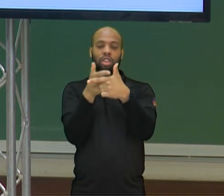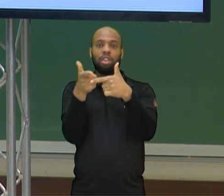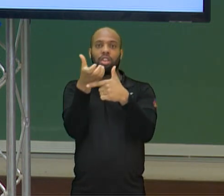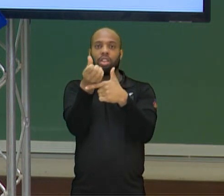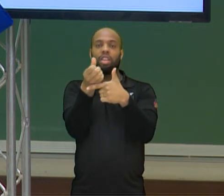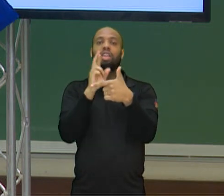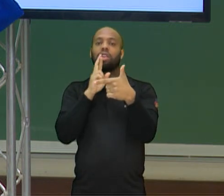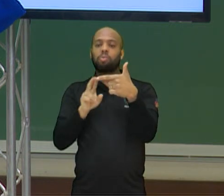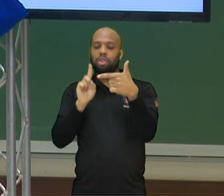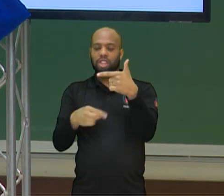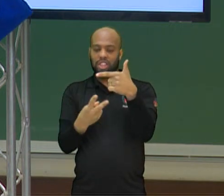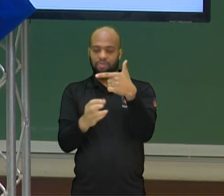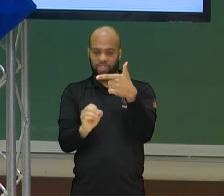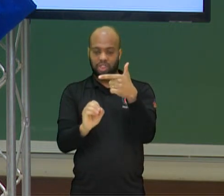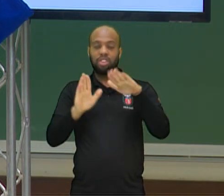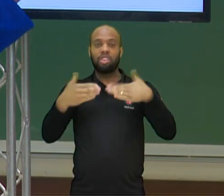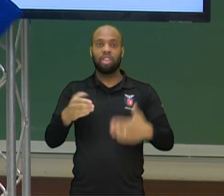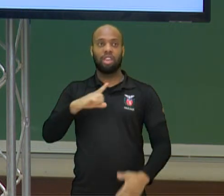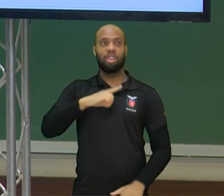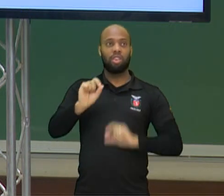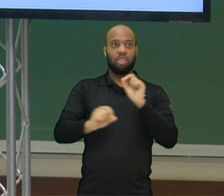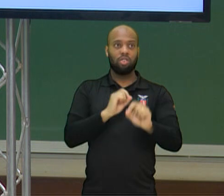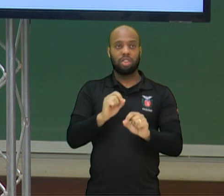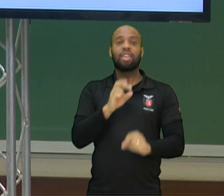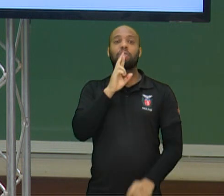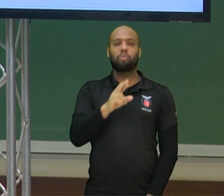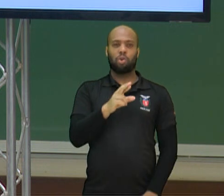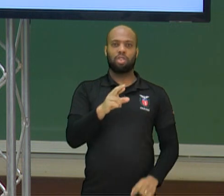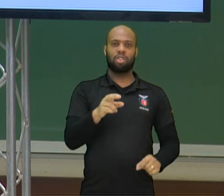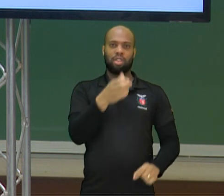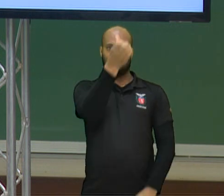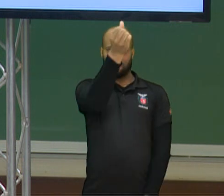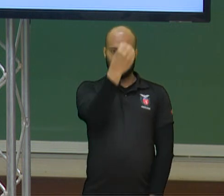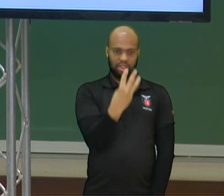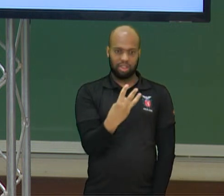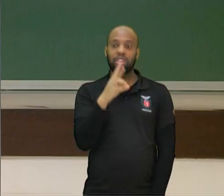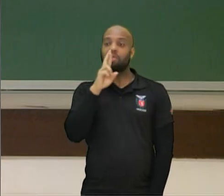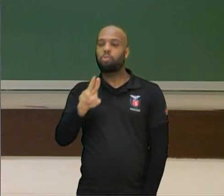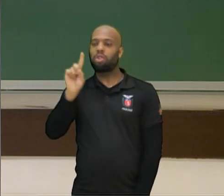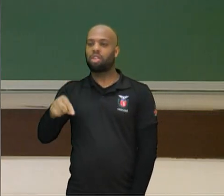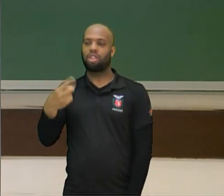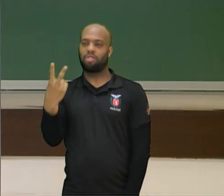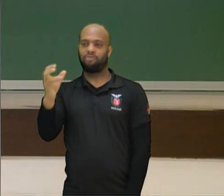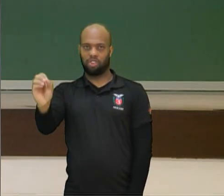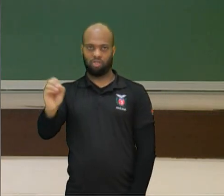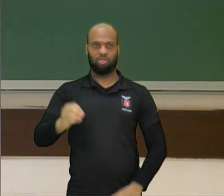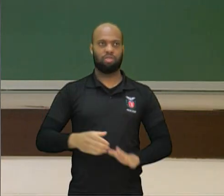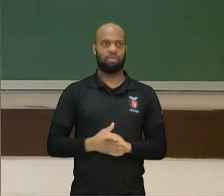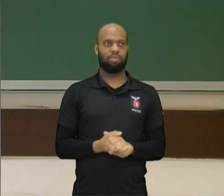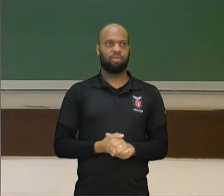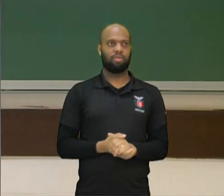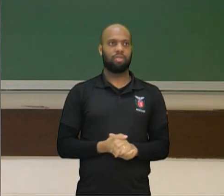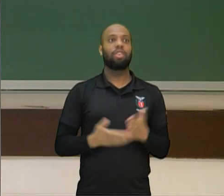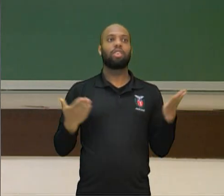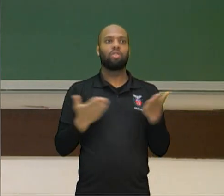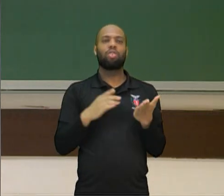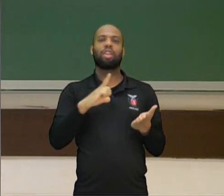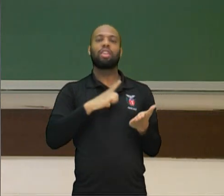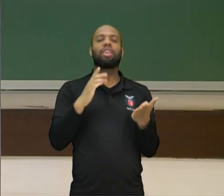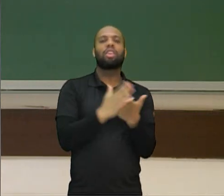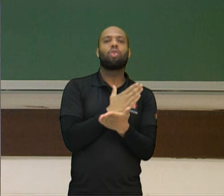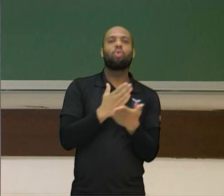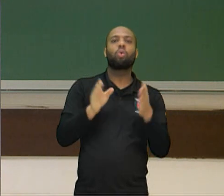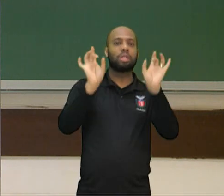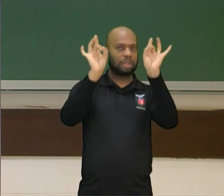nós temos que binômio de 6 sobre 3 é igual a 20. A gente também tem